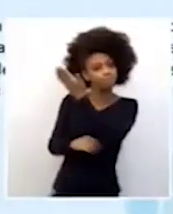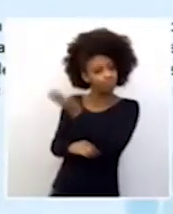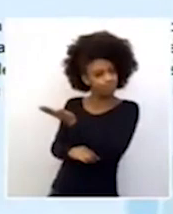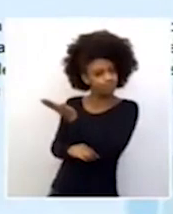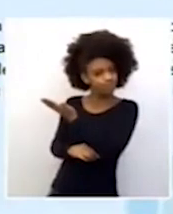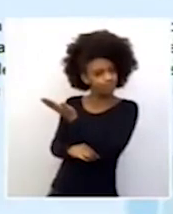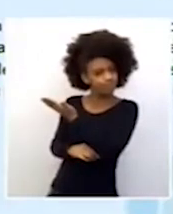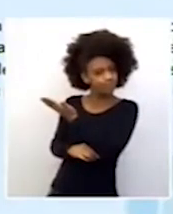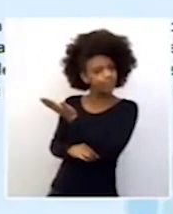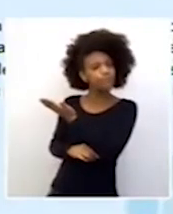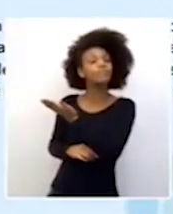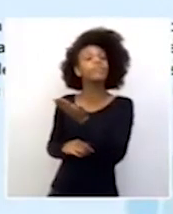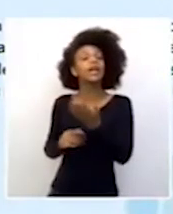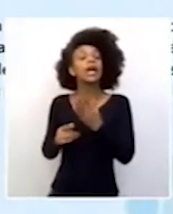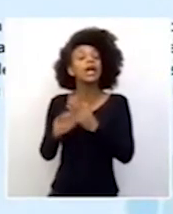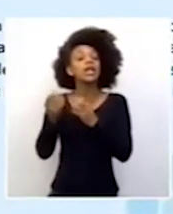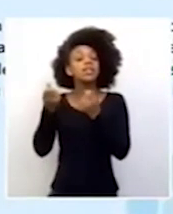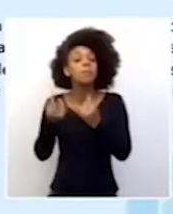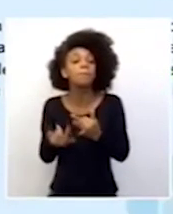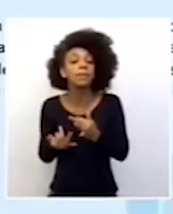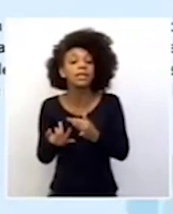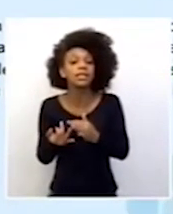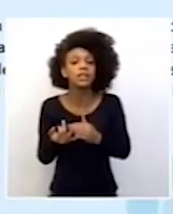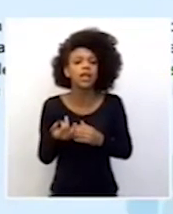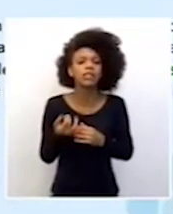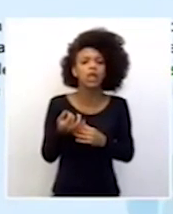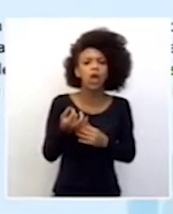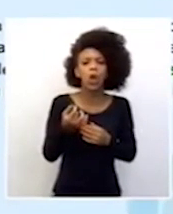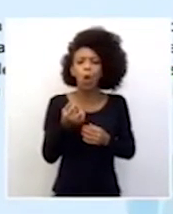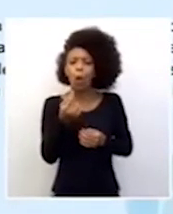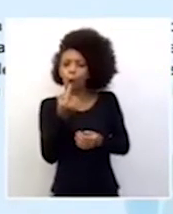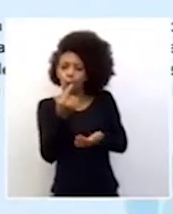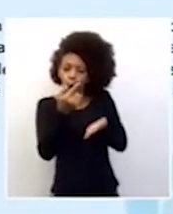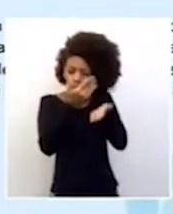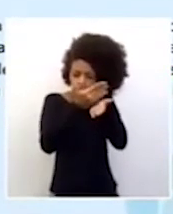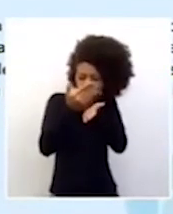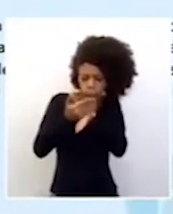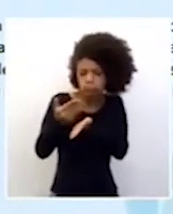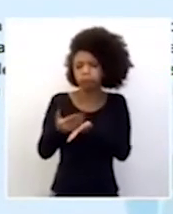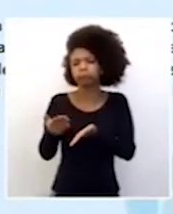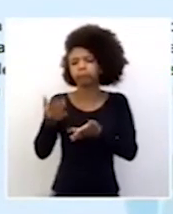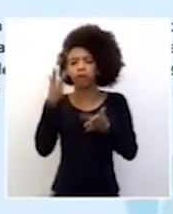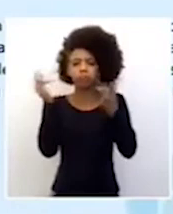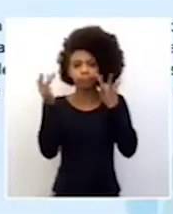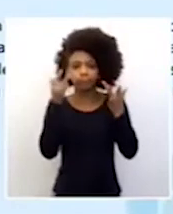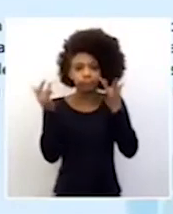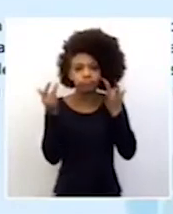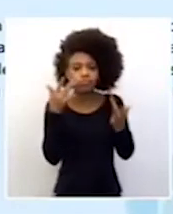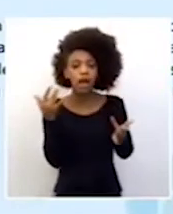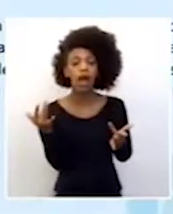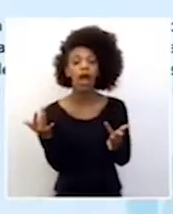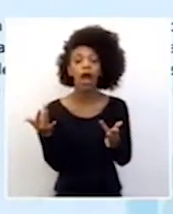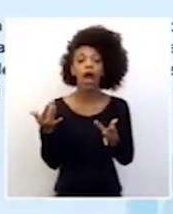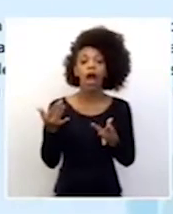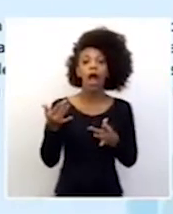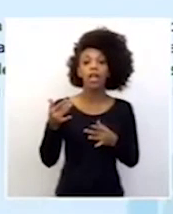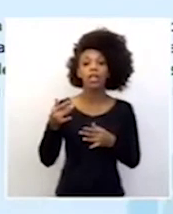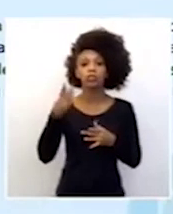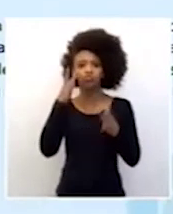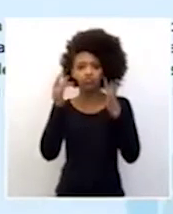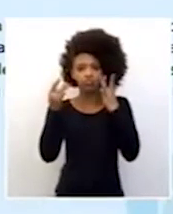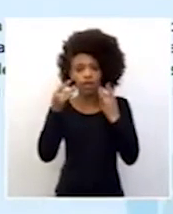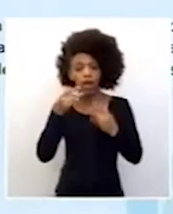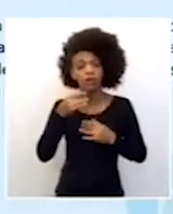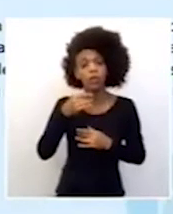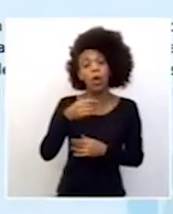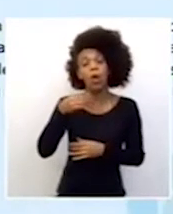O parágrafo final diz que uma de suas peças, Só Tu por Amor, foi levada à cena no Imperial Teatro Dom Pedro